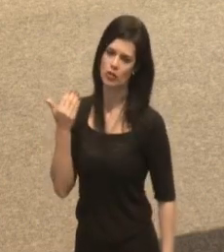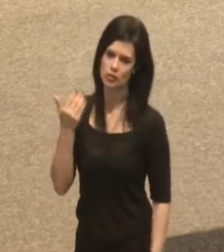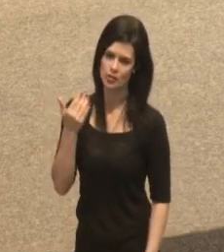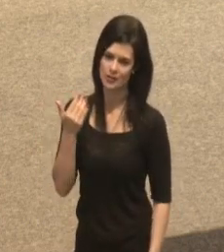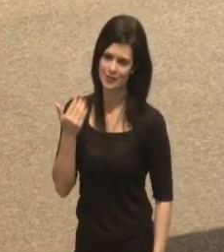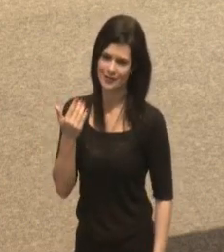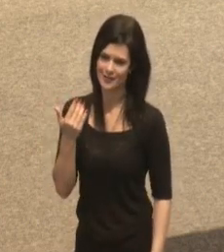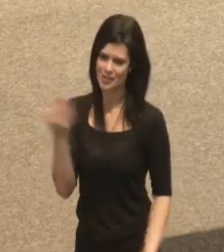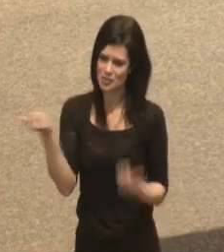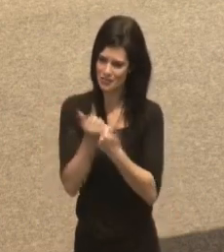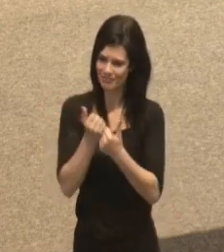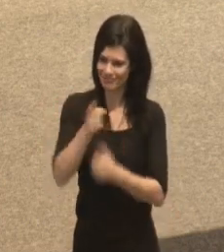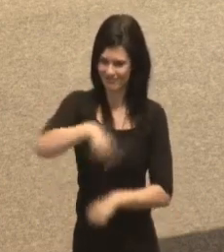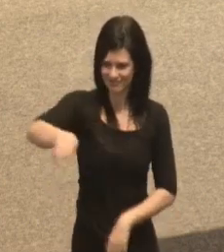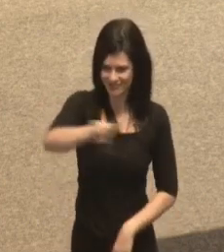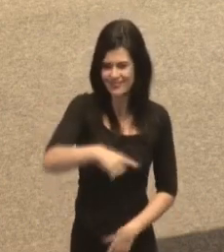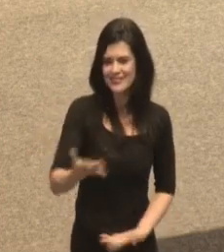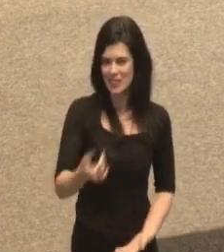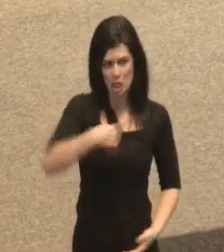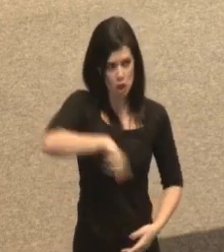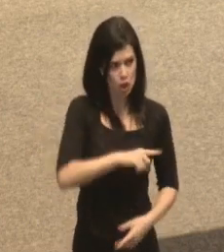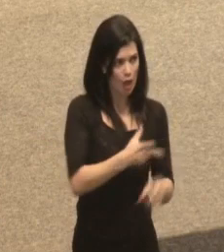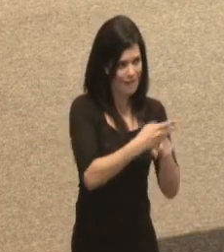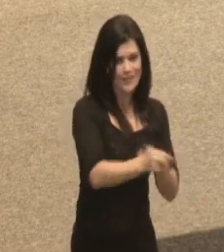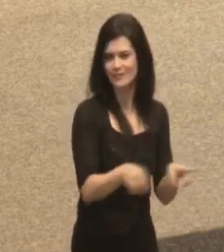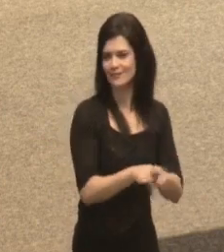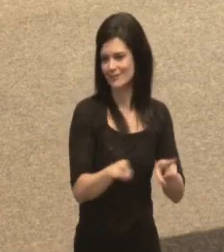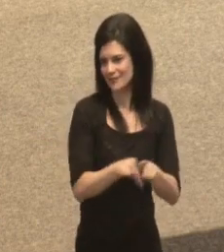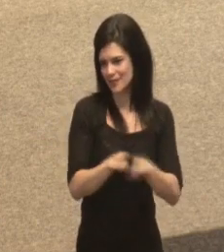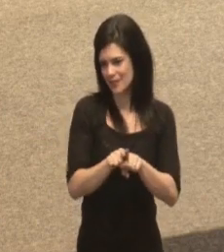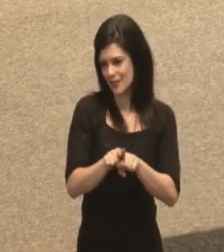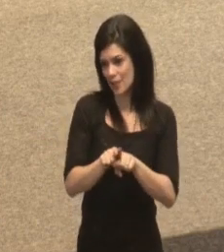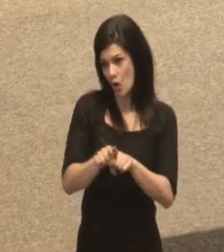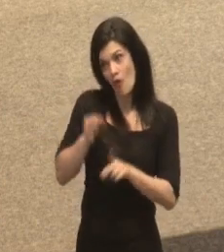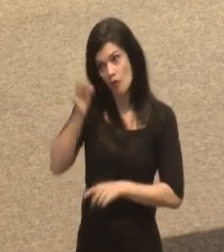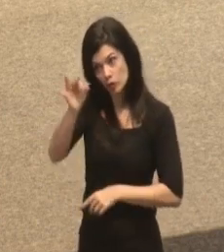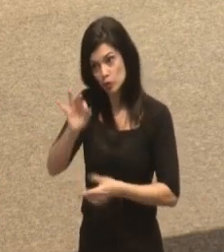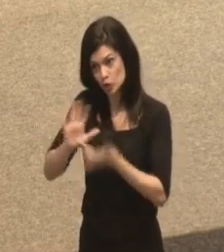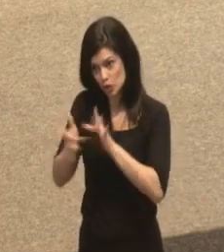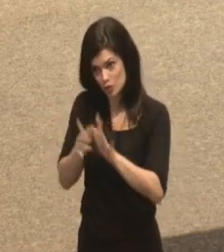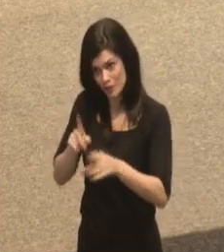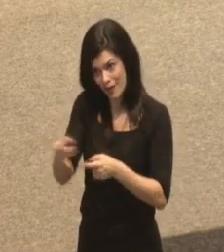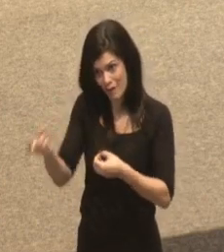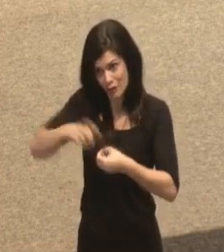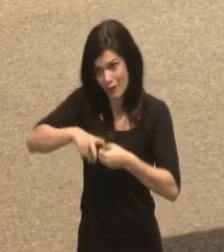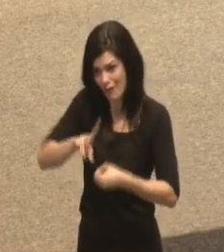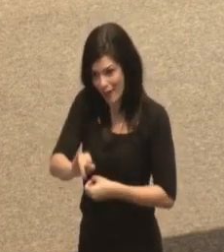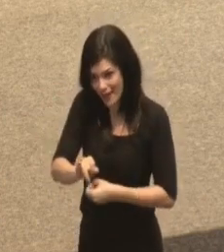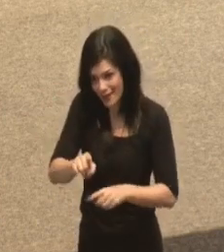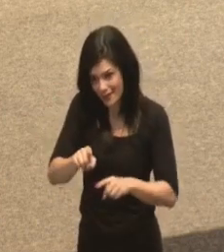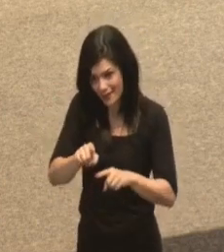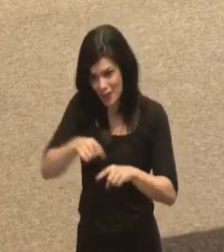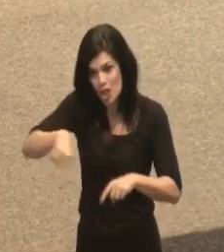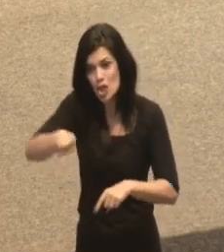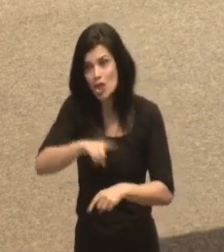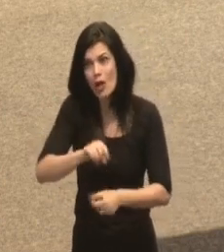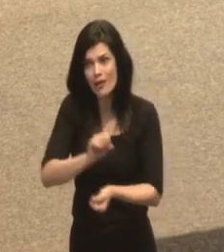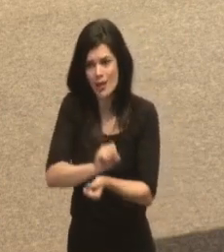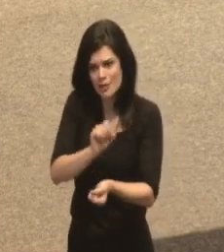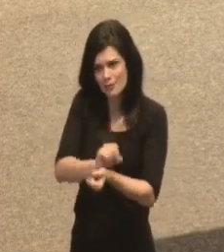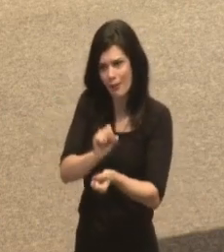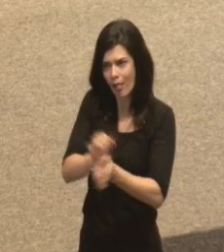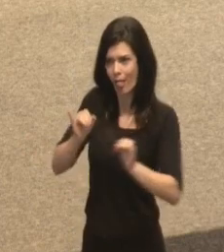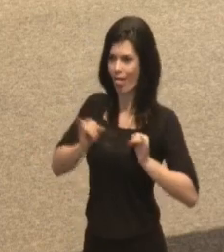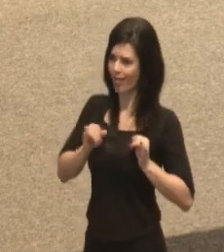que vencedores. Jesus virá. Mas enquanto ele não vem, a nossa missão é fazer o maior número